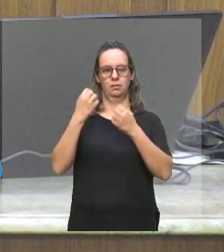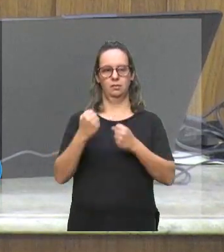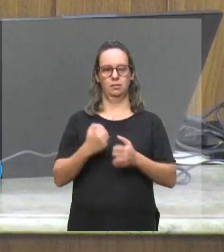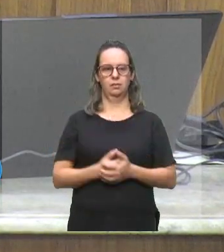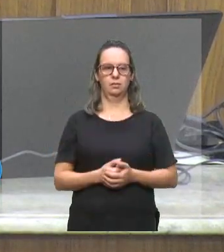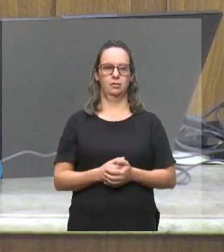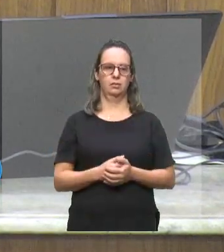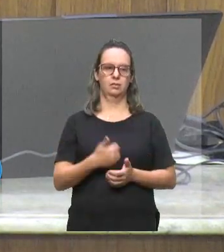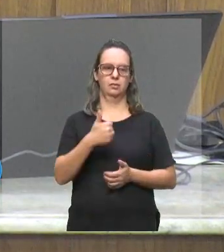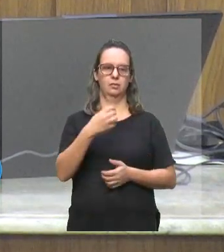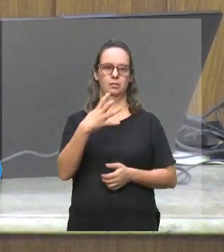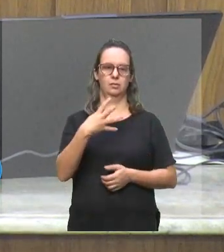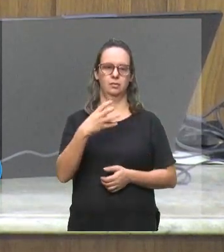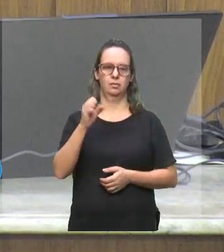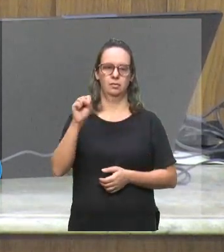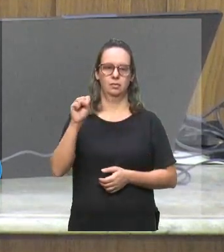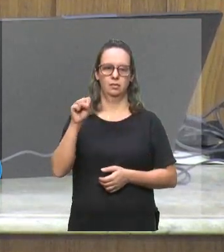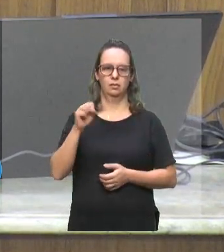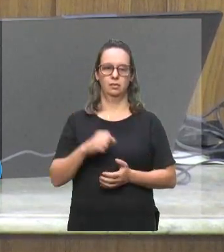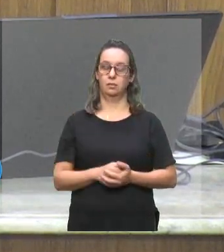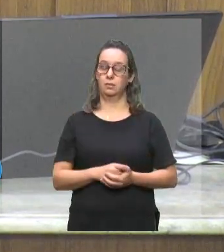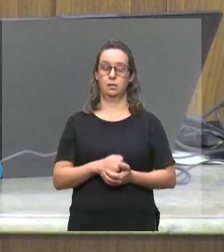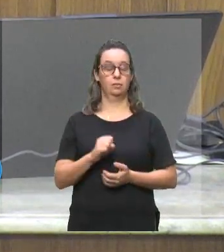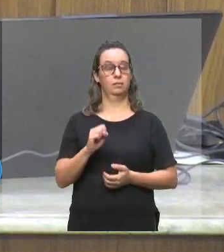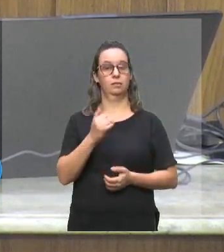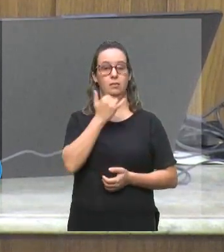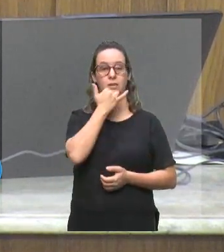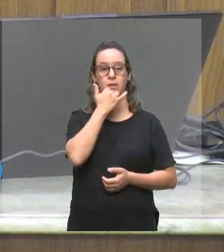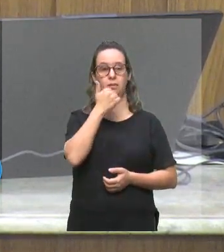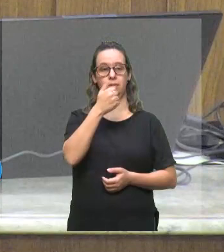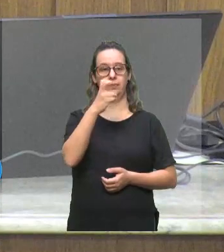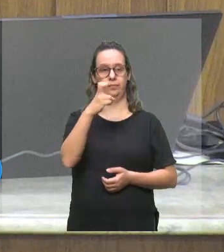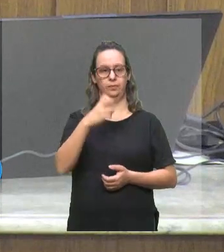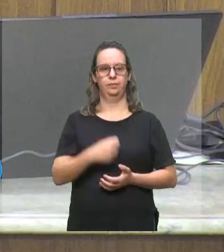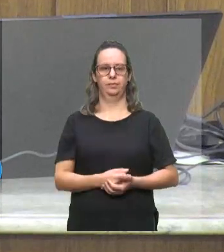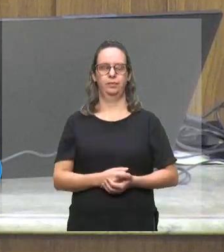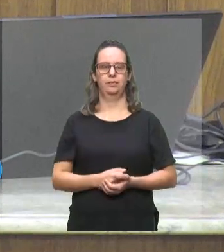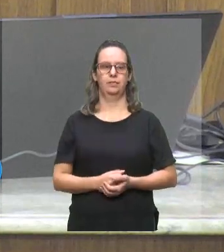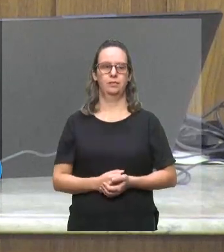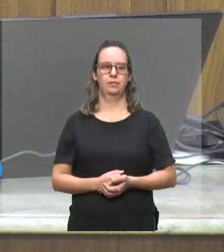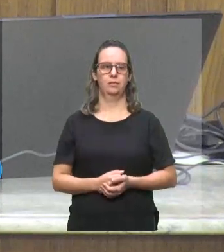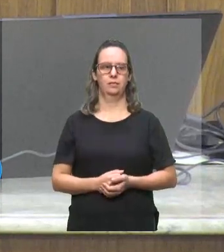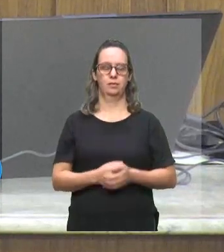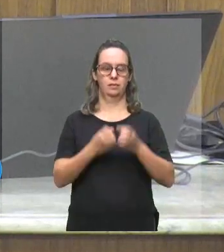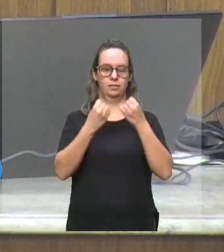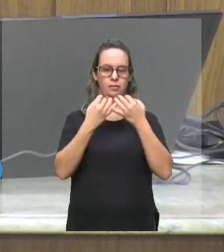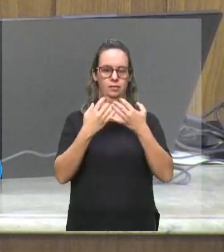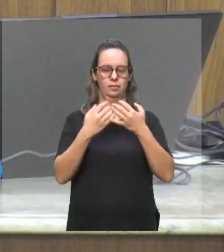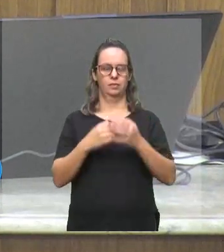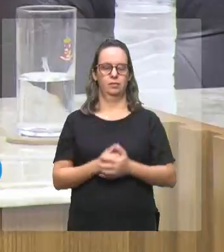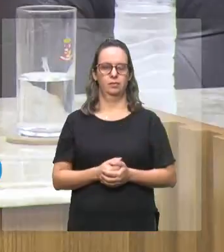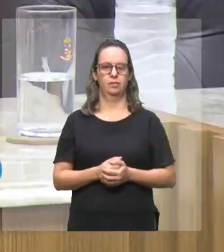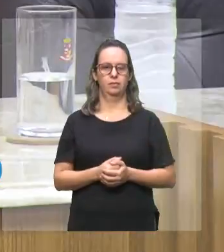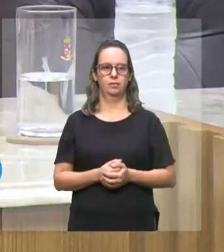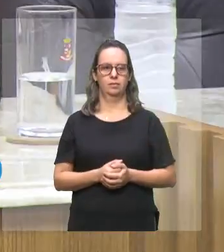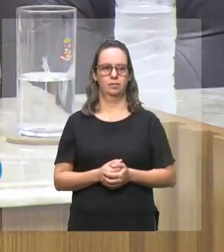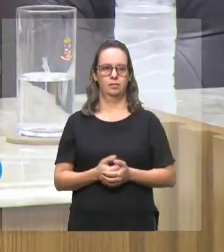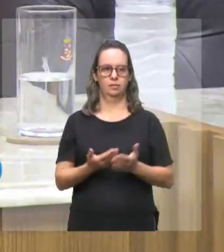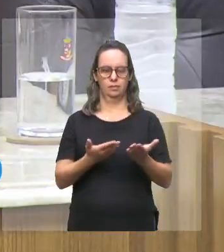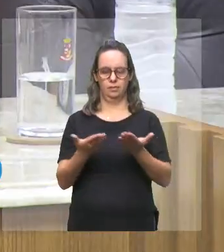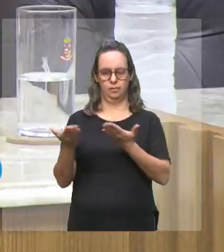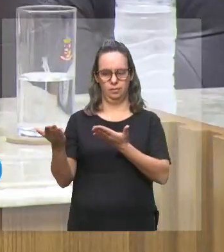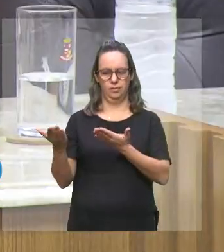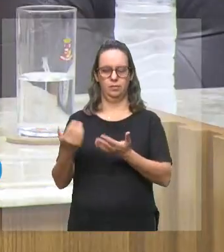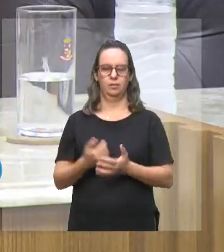por unanimidade, com 15 votos favoráveis, com declaração de voto da vereadora Viviane Delmassa. Com a